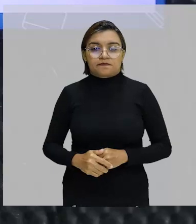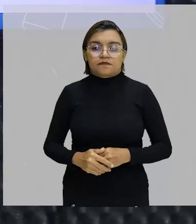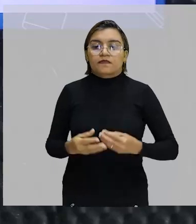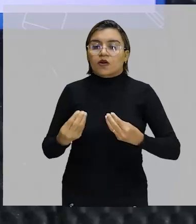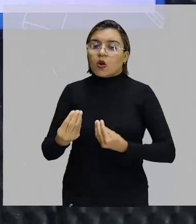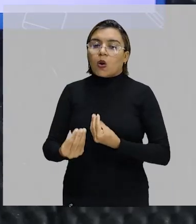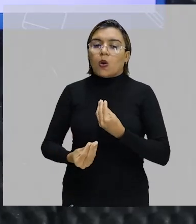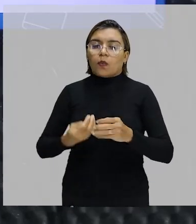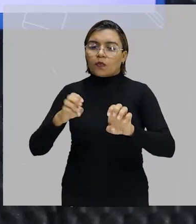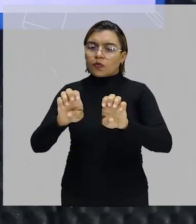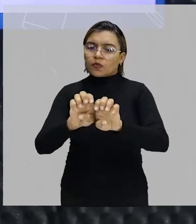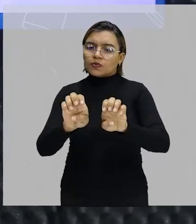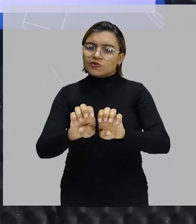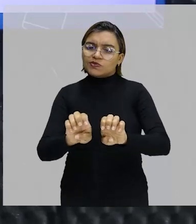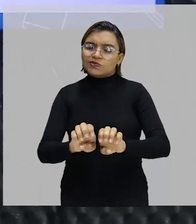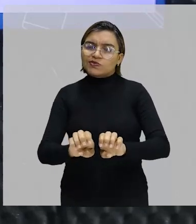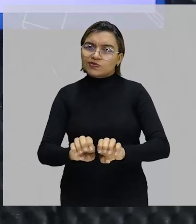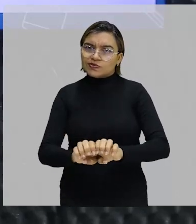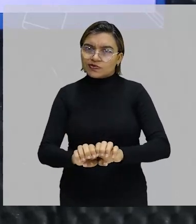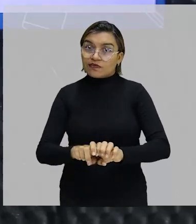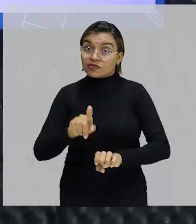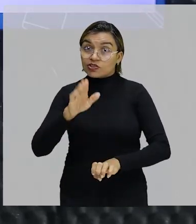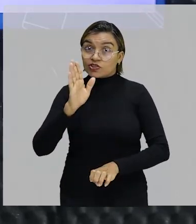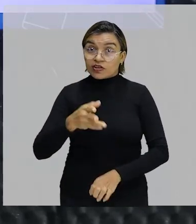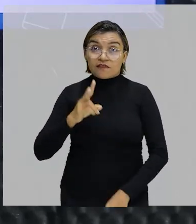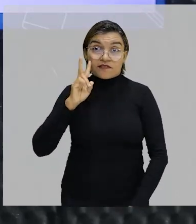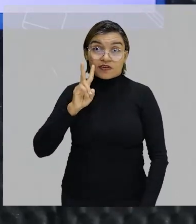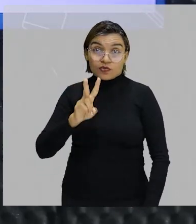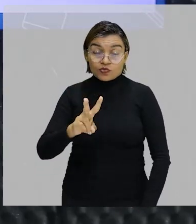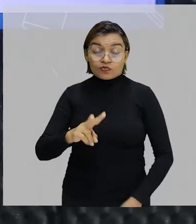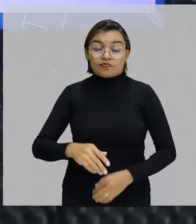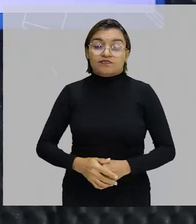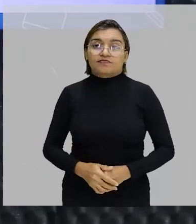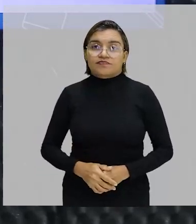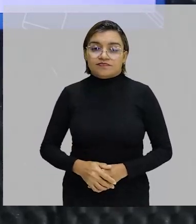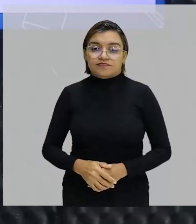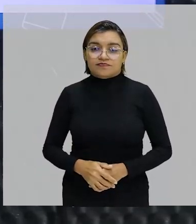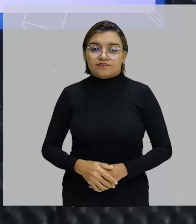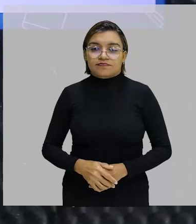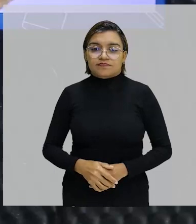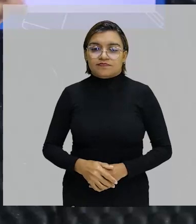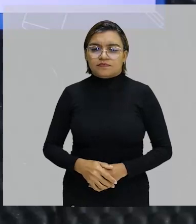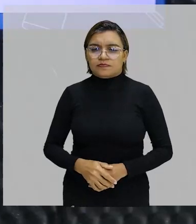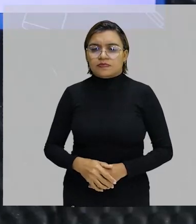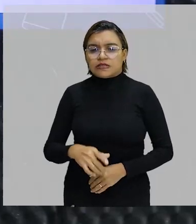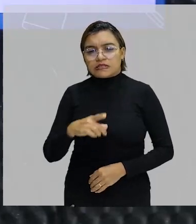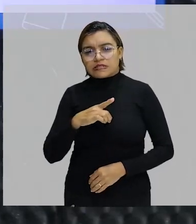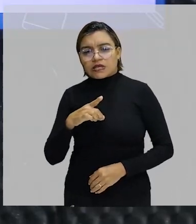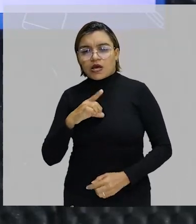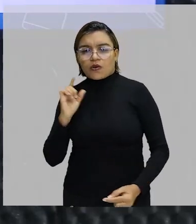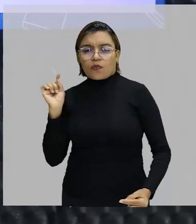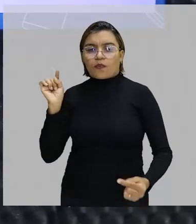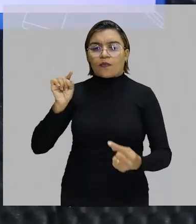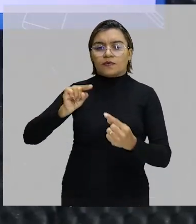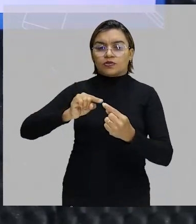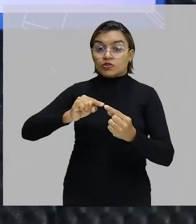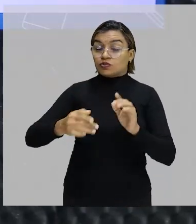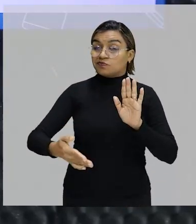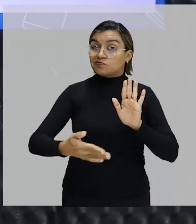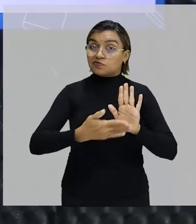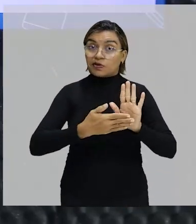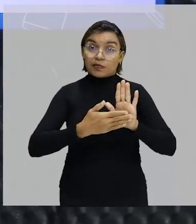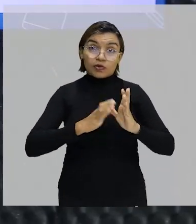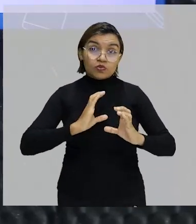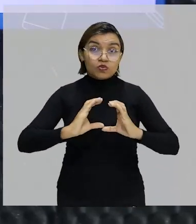Como se estrutura o requerimento, você já viu, né? Ele deve se atentar para o propósito